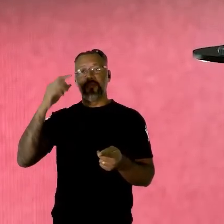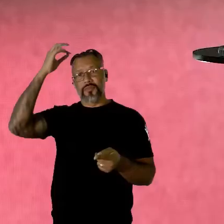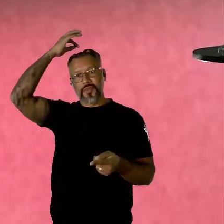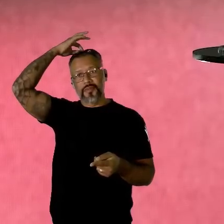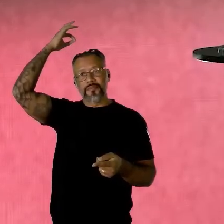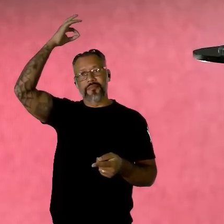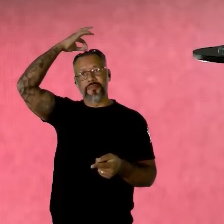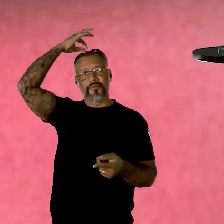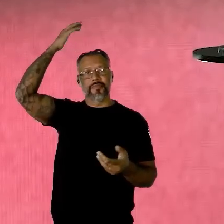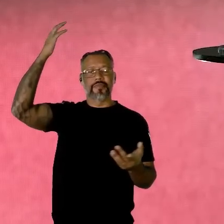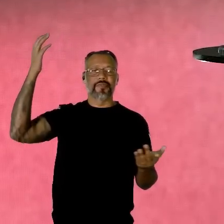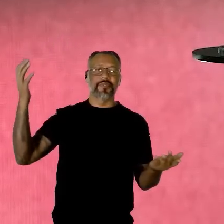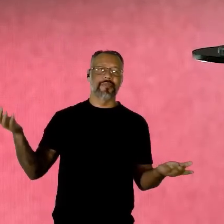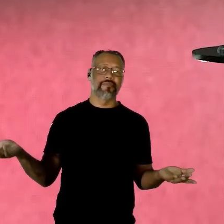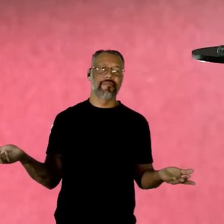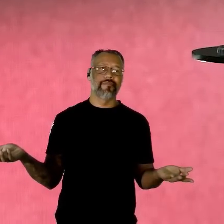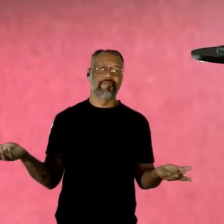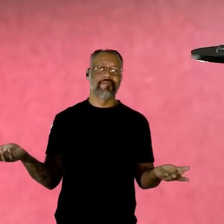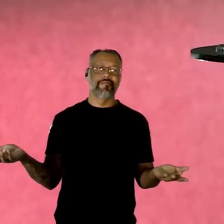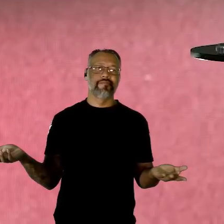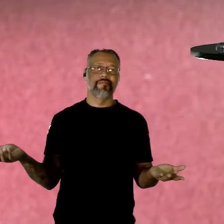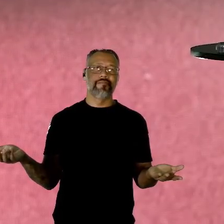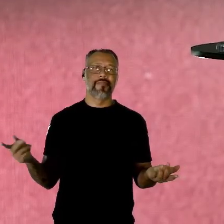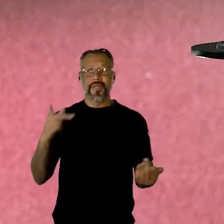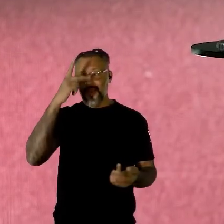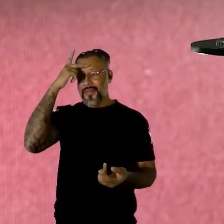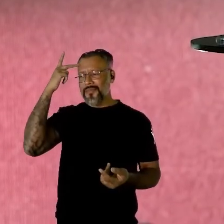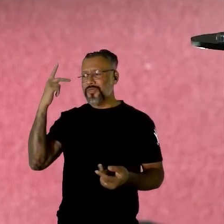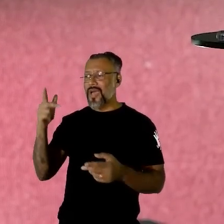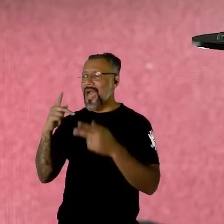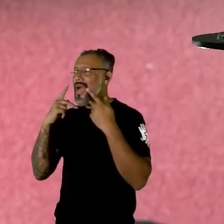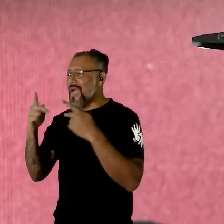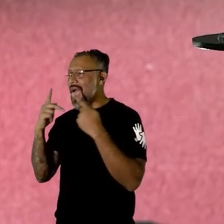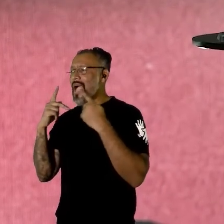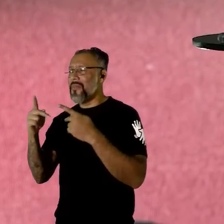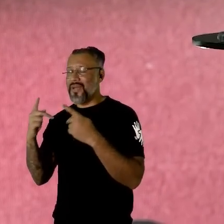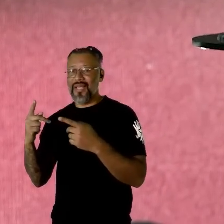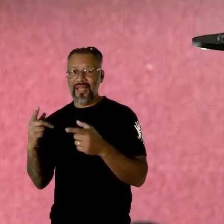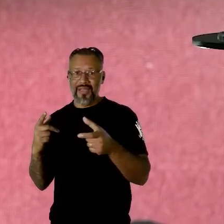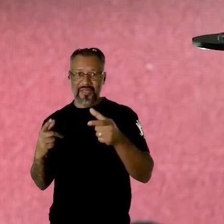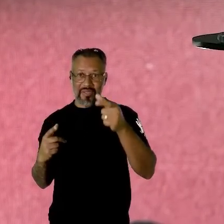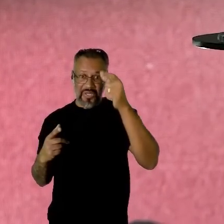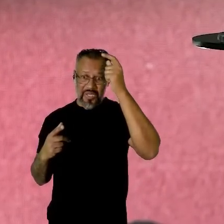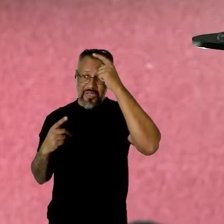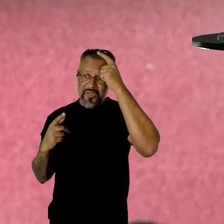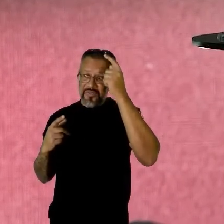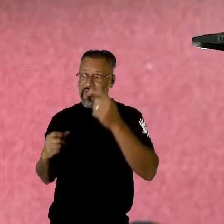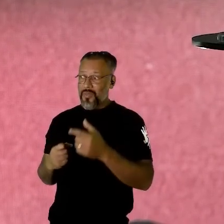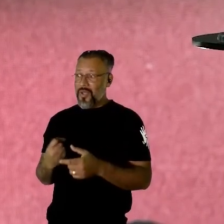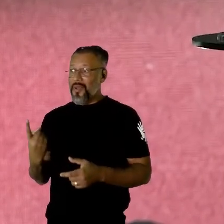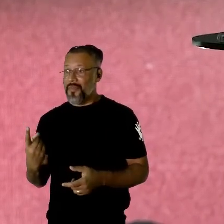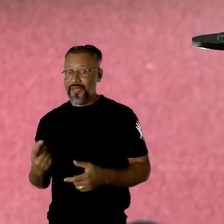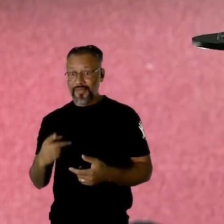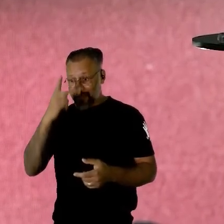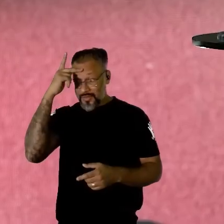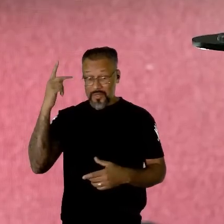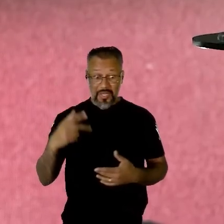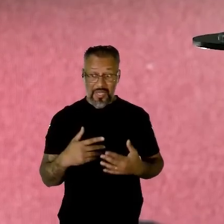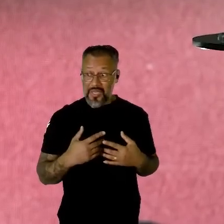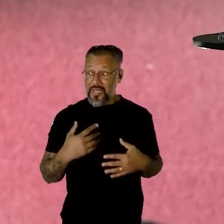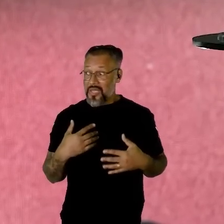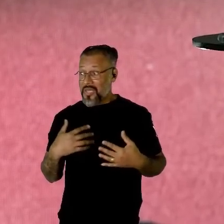tem gente que vai pregar e o camarada porque não ouviu a mensagem fica ofendido